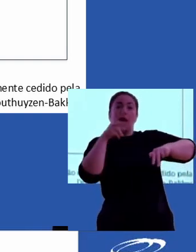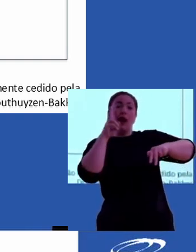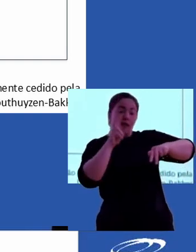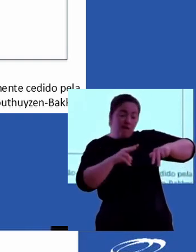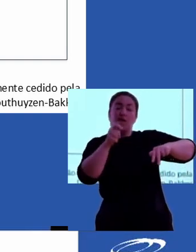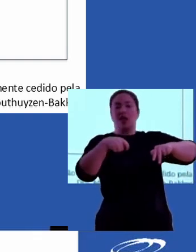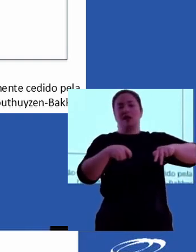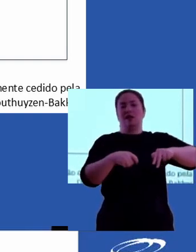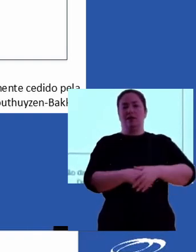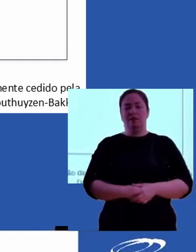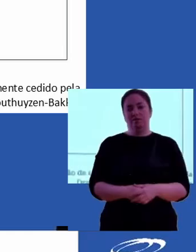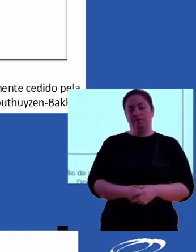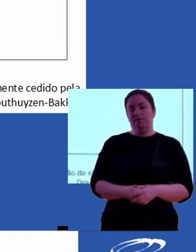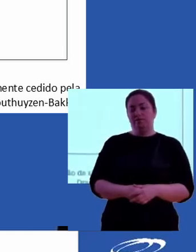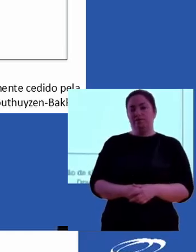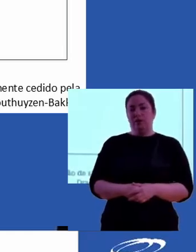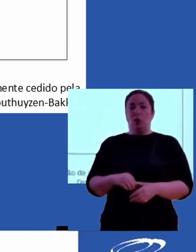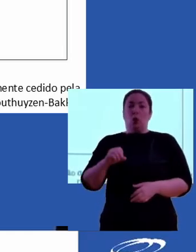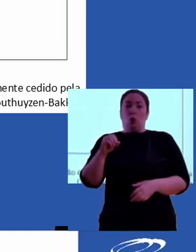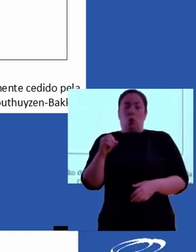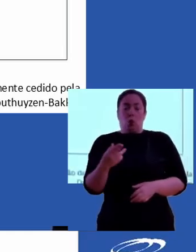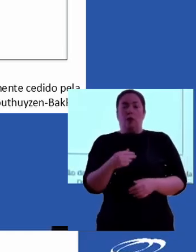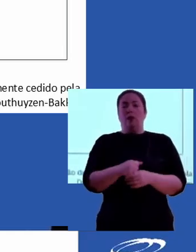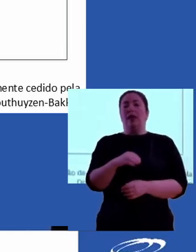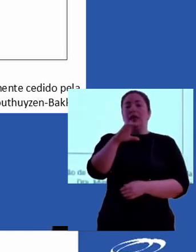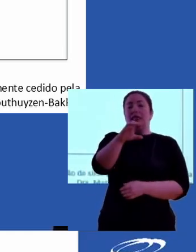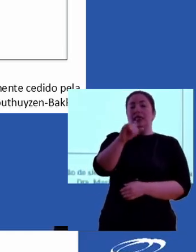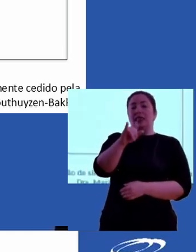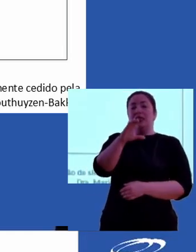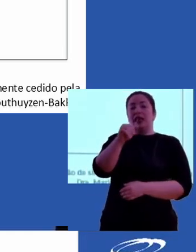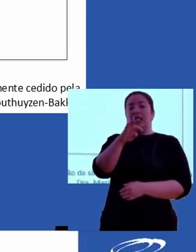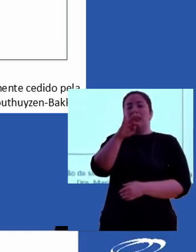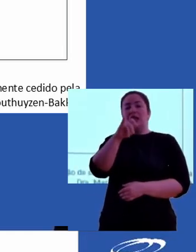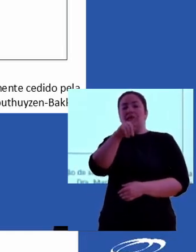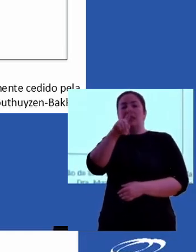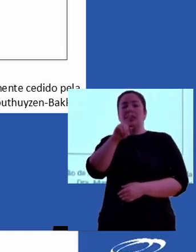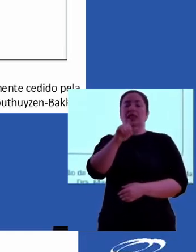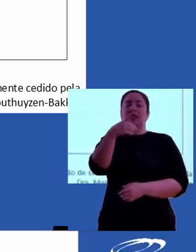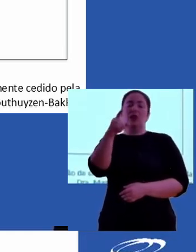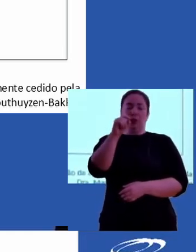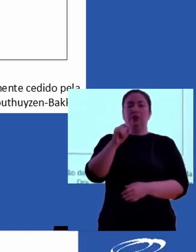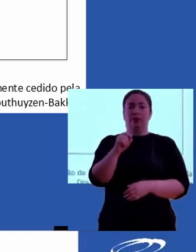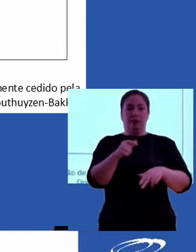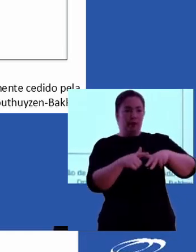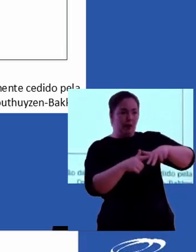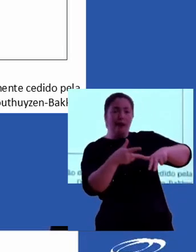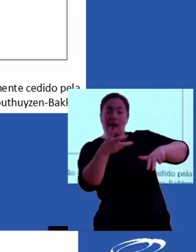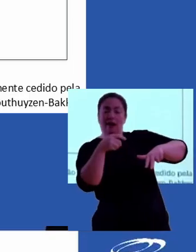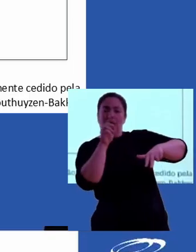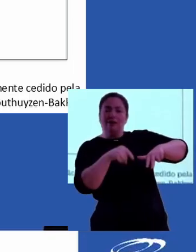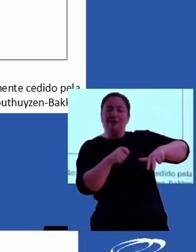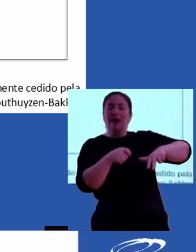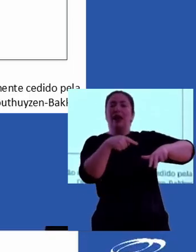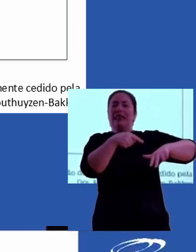deveria ter cicatrizado. Né? Achados de microbiologia: 2 culturas de tecido periprotético positivas com o mesmo micro-organismo, ou